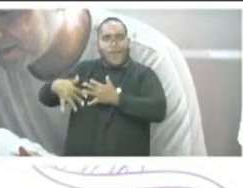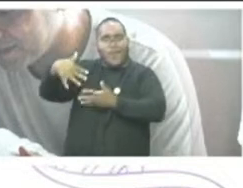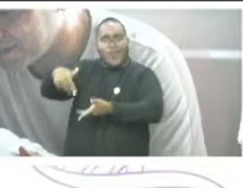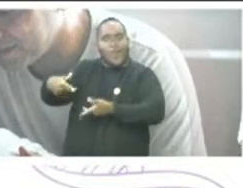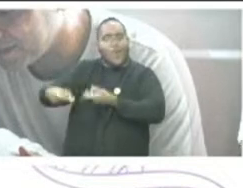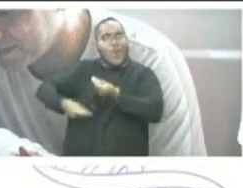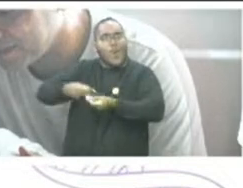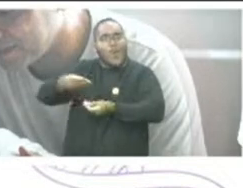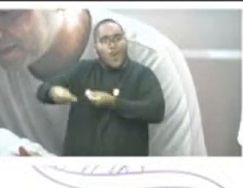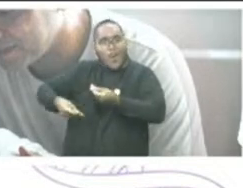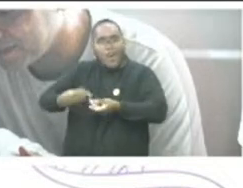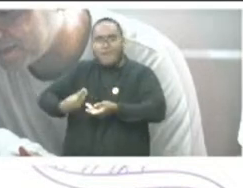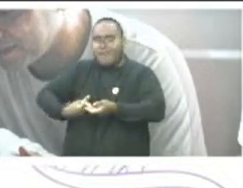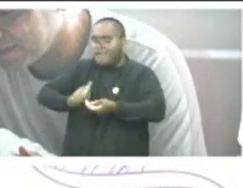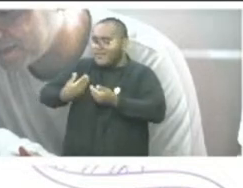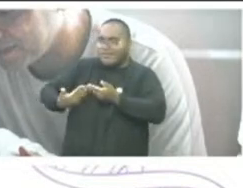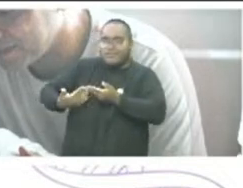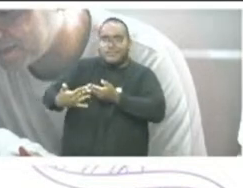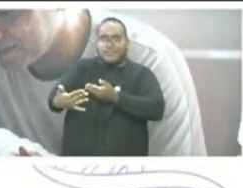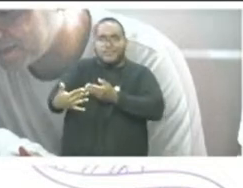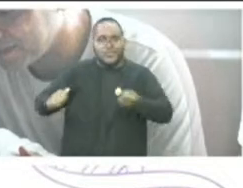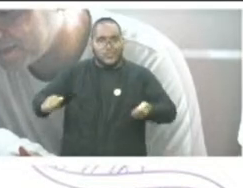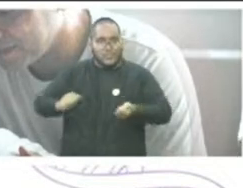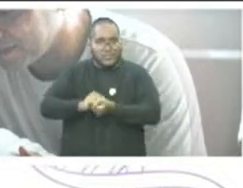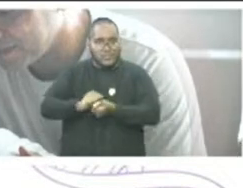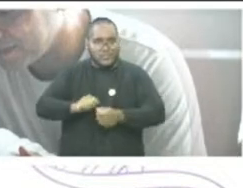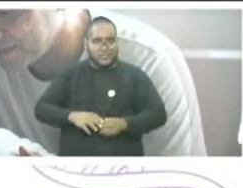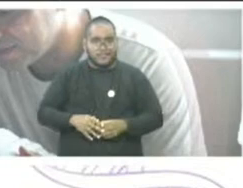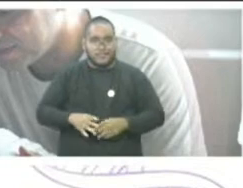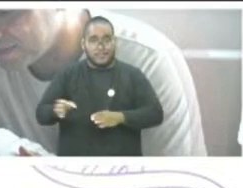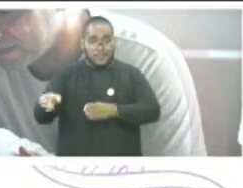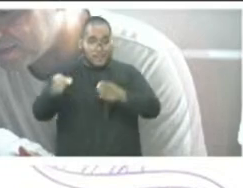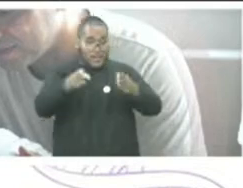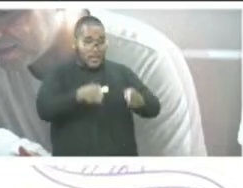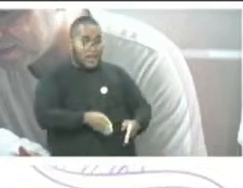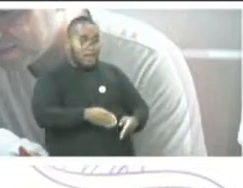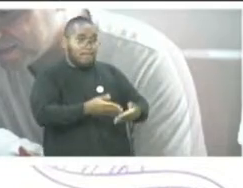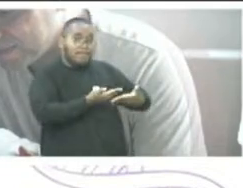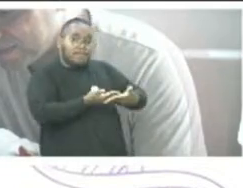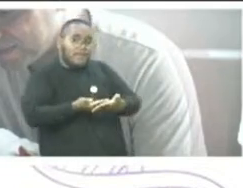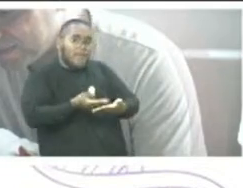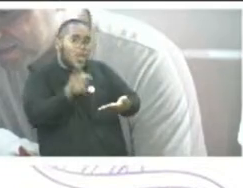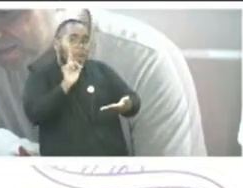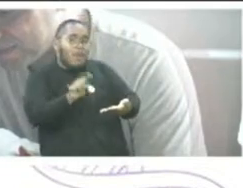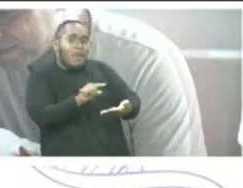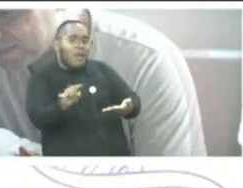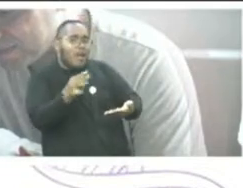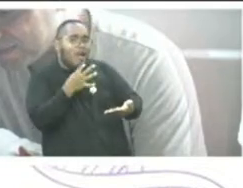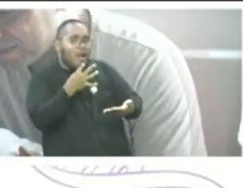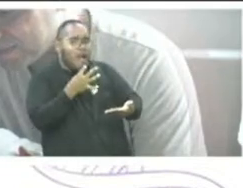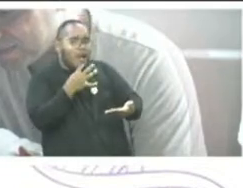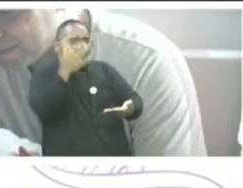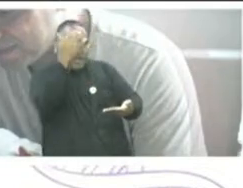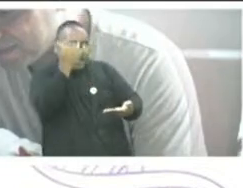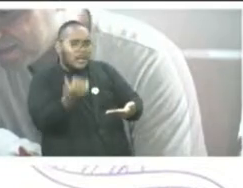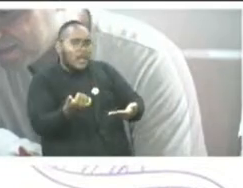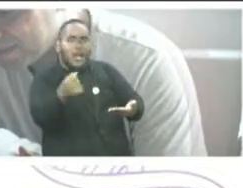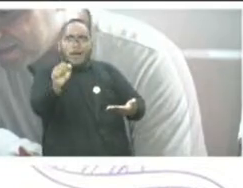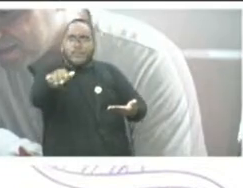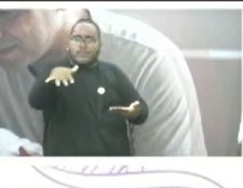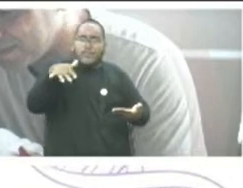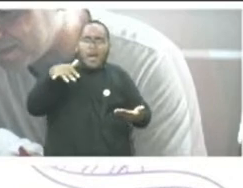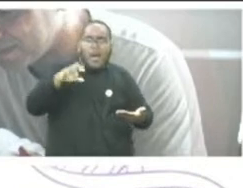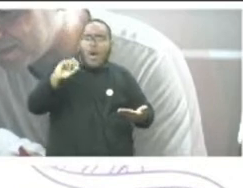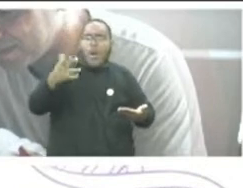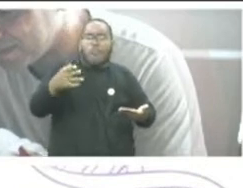aquela vida a partir dali. E quando eu penso no bebê, não sei se todo mundo sabe, todo mundo que está aqui, todo mundo que está online,